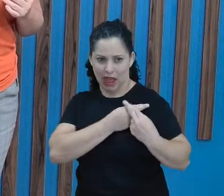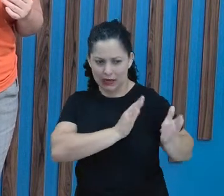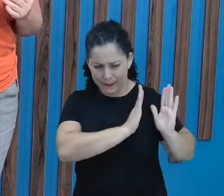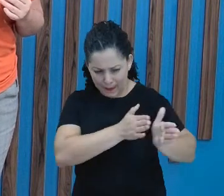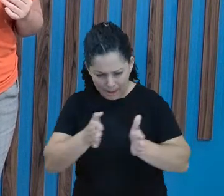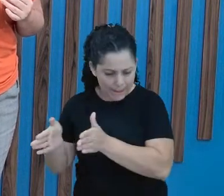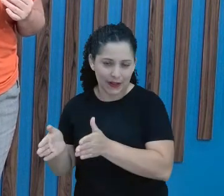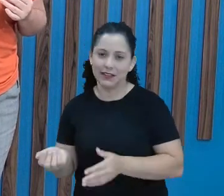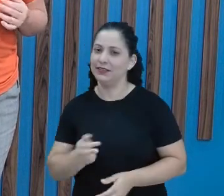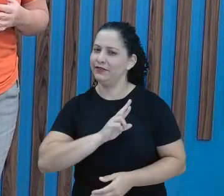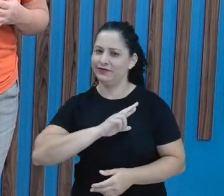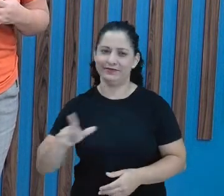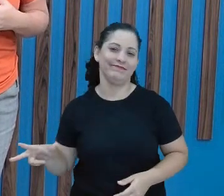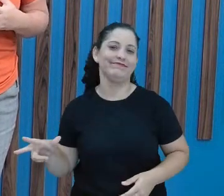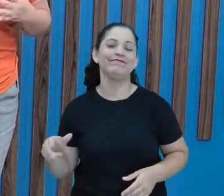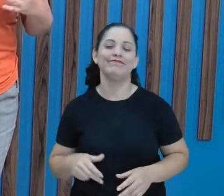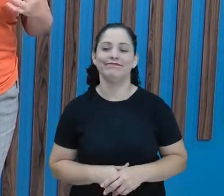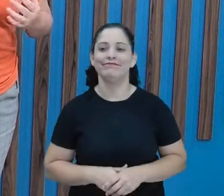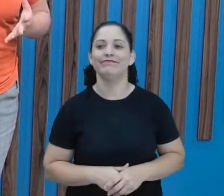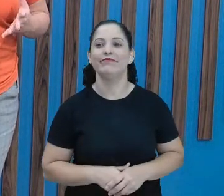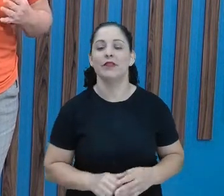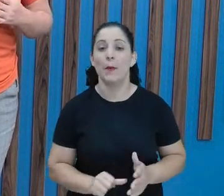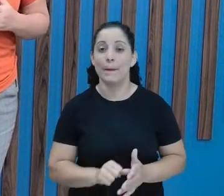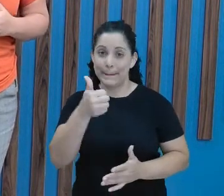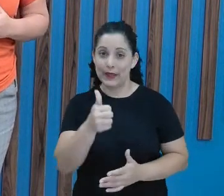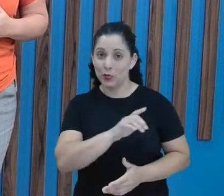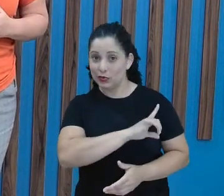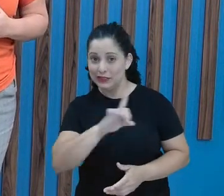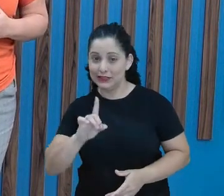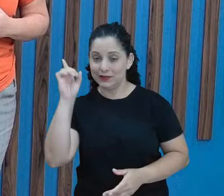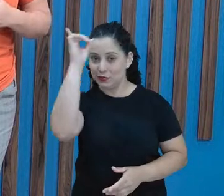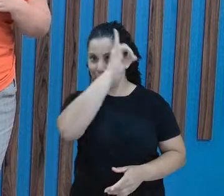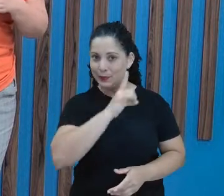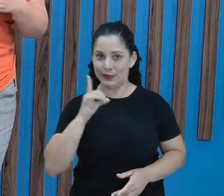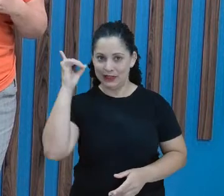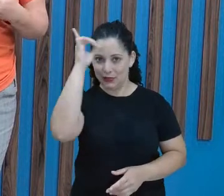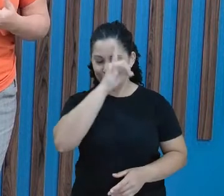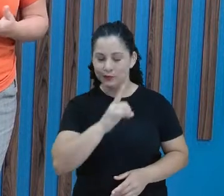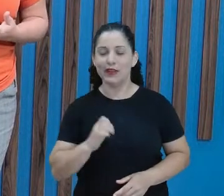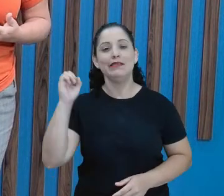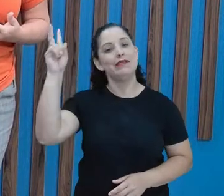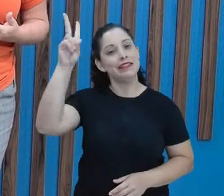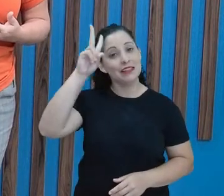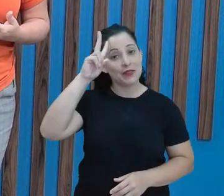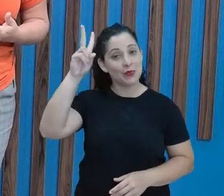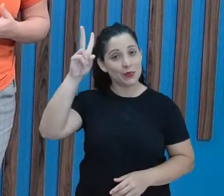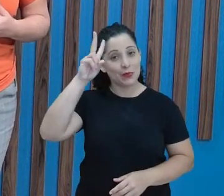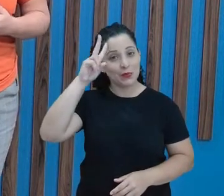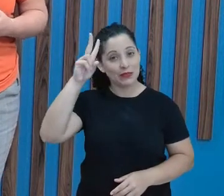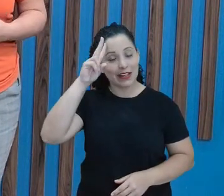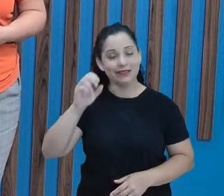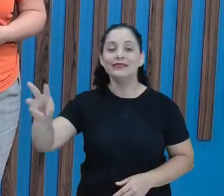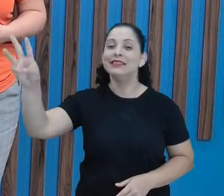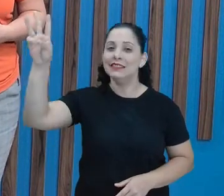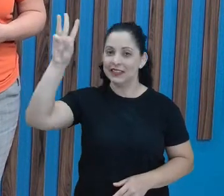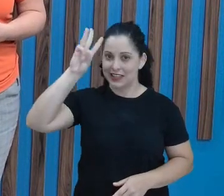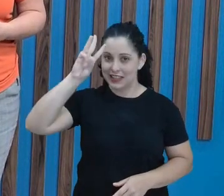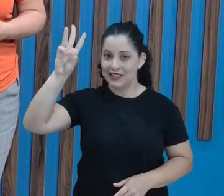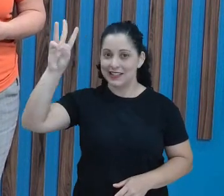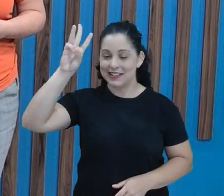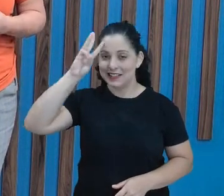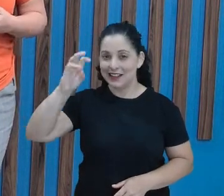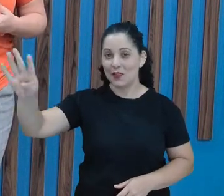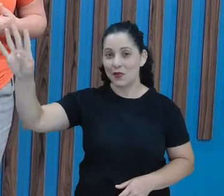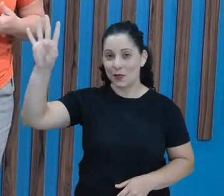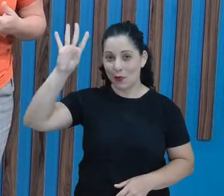de casa. Então, o primeiro dia da semana é domingo, depois vem a segunda-feira, a